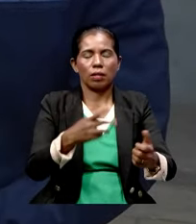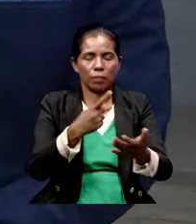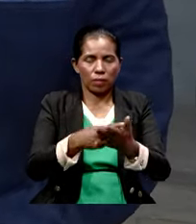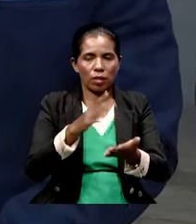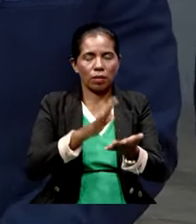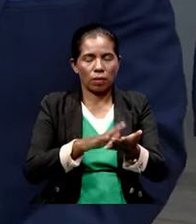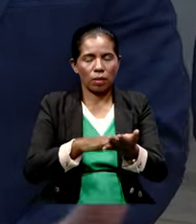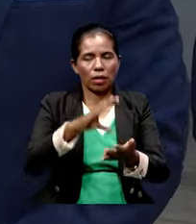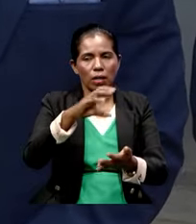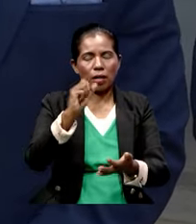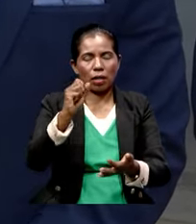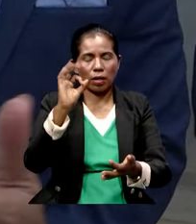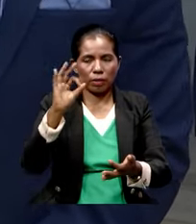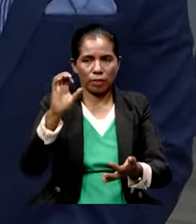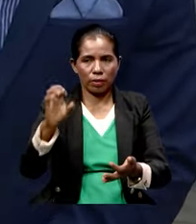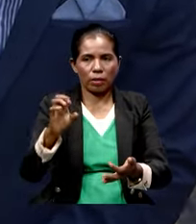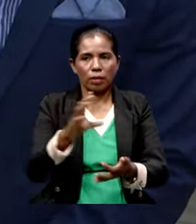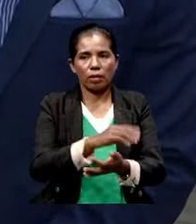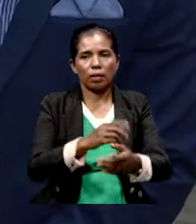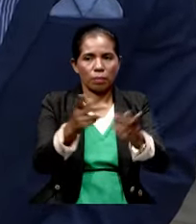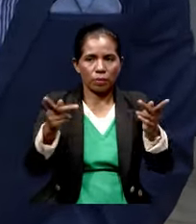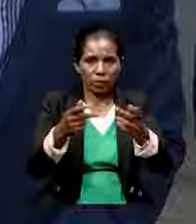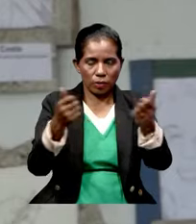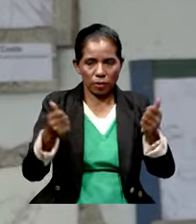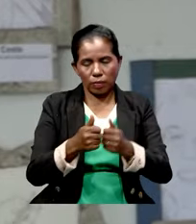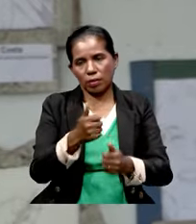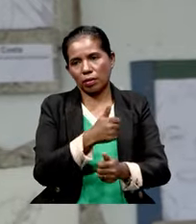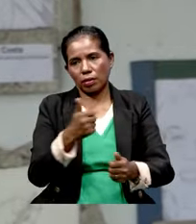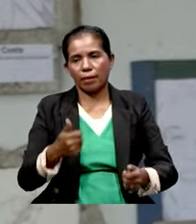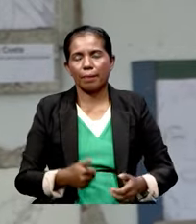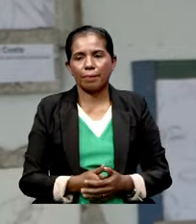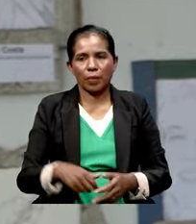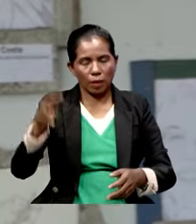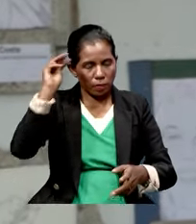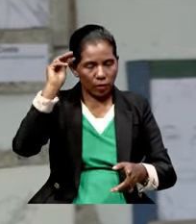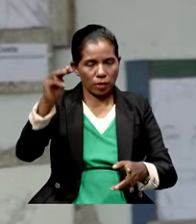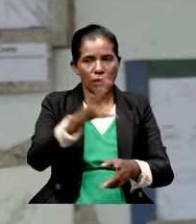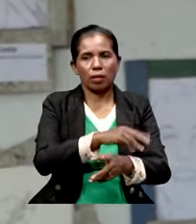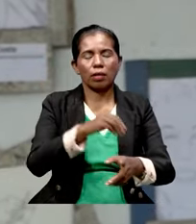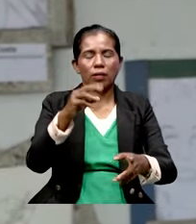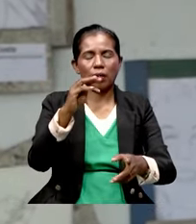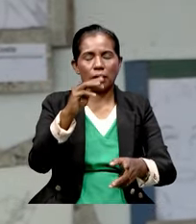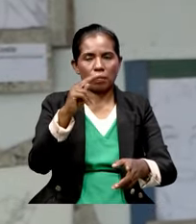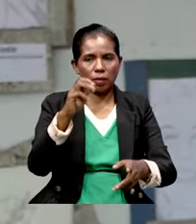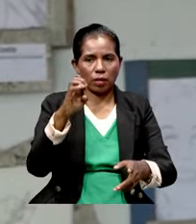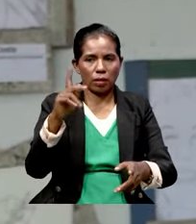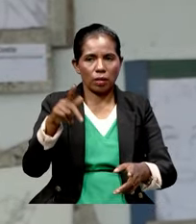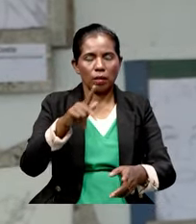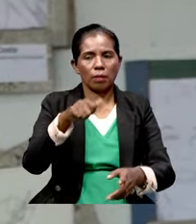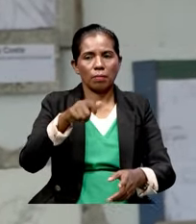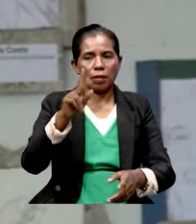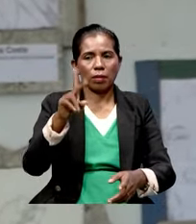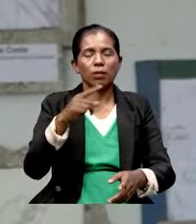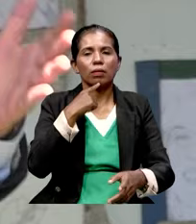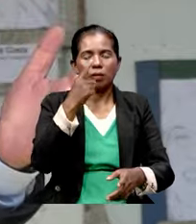Escola Café ne Bahia posto administrativo Cercelo. Ministro do Estado no Negócio Estrangeiro Portugal Paulo Rangel